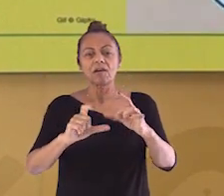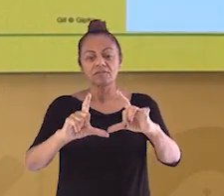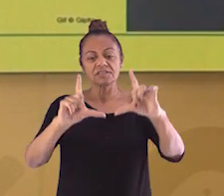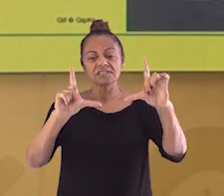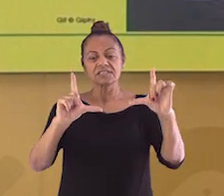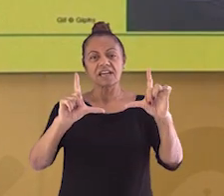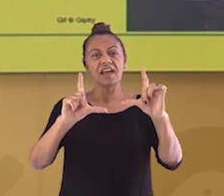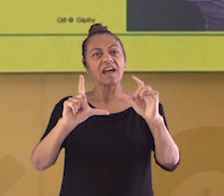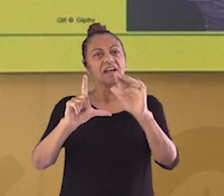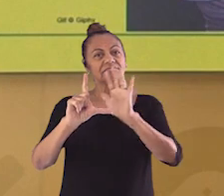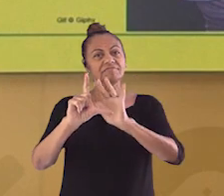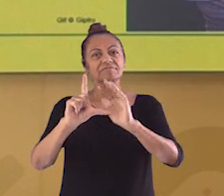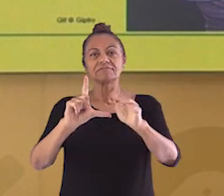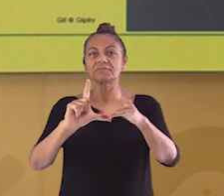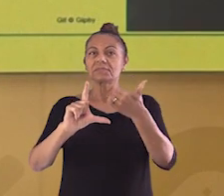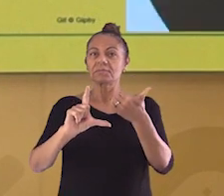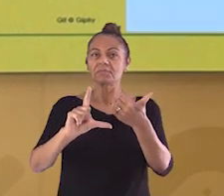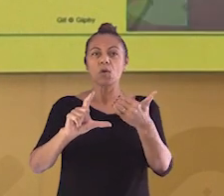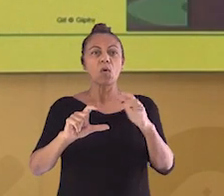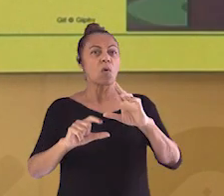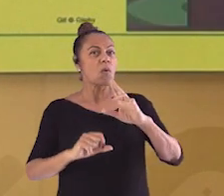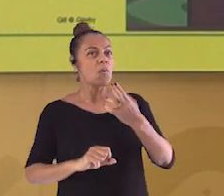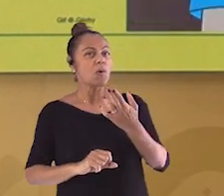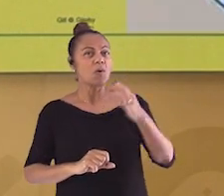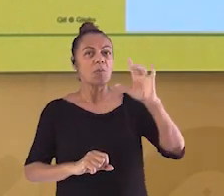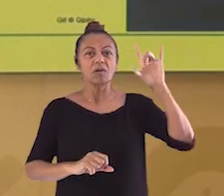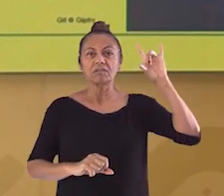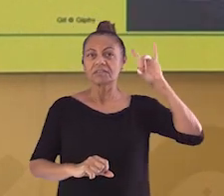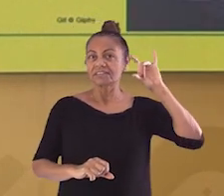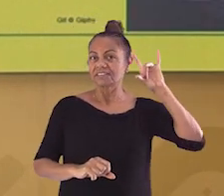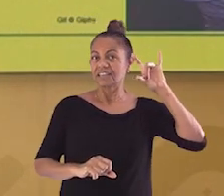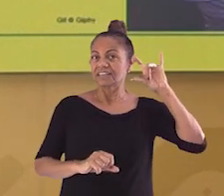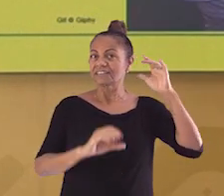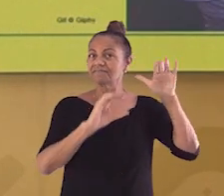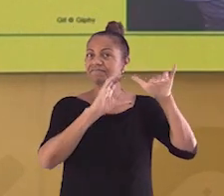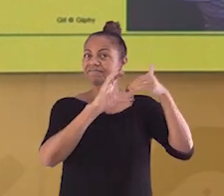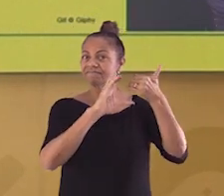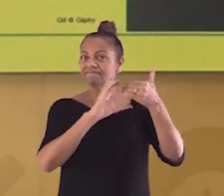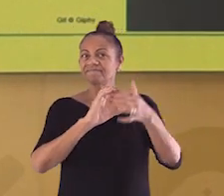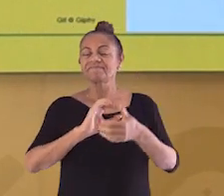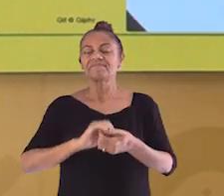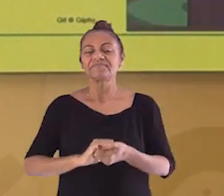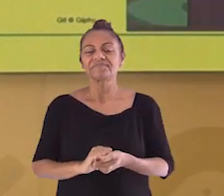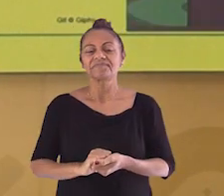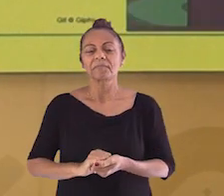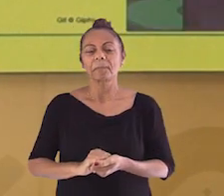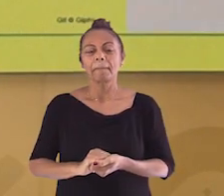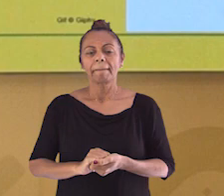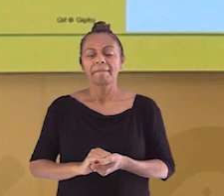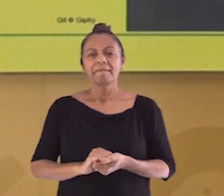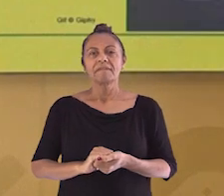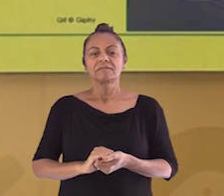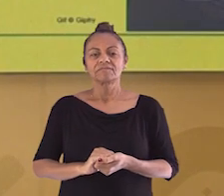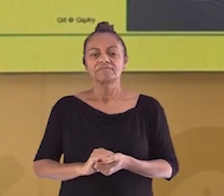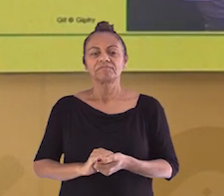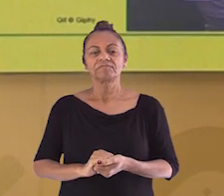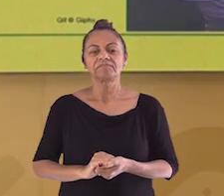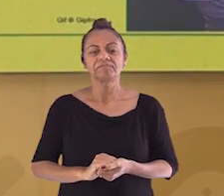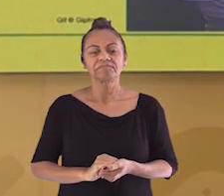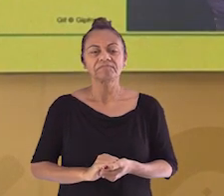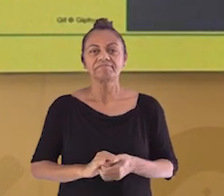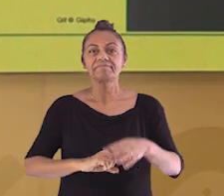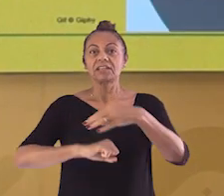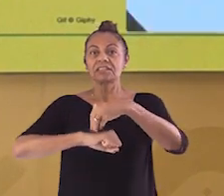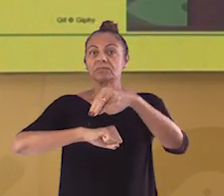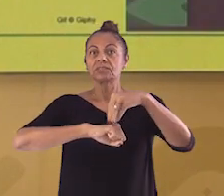tela no Instagram com o @dever em casa na TV ou mandar um direct pra gente lá no Instagram. Nossa programação